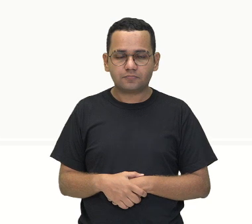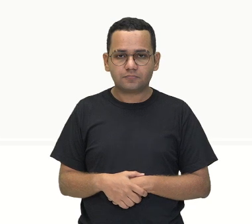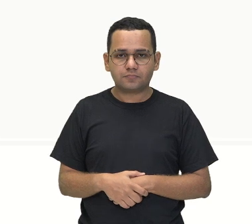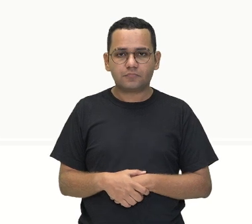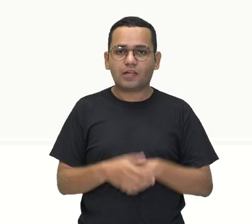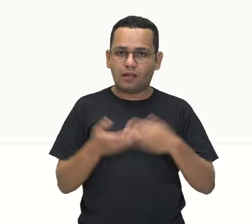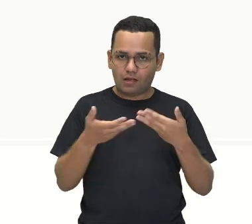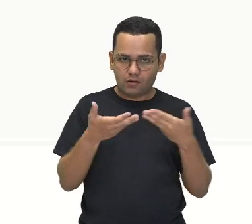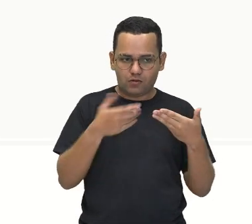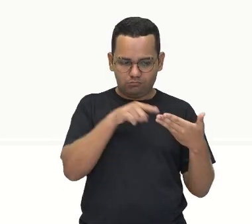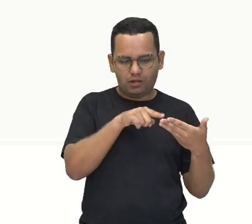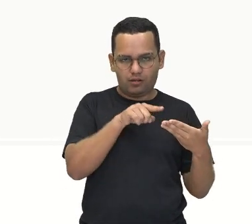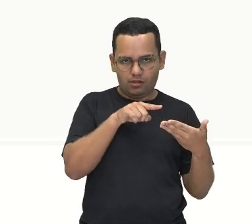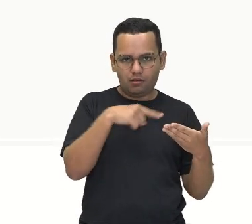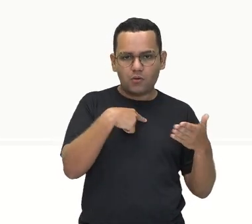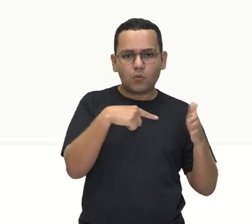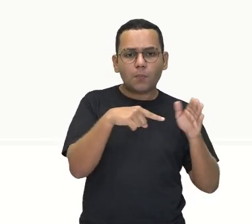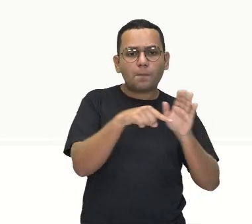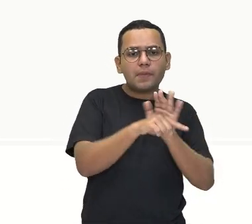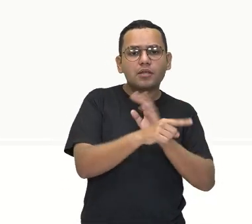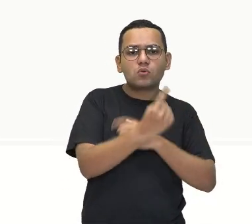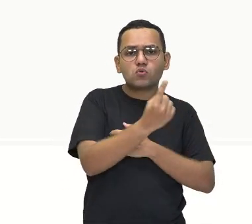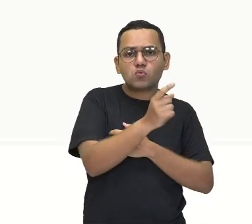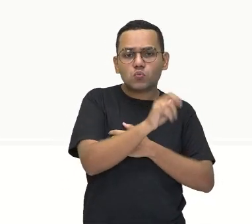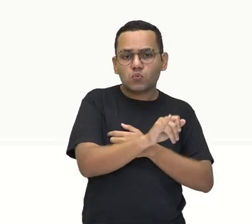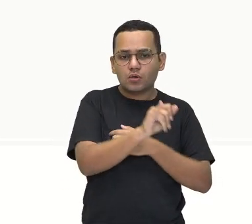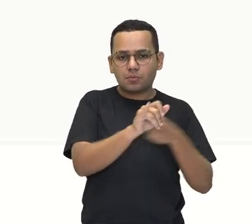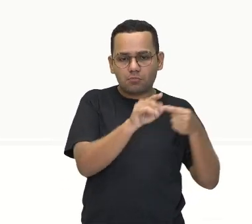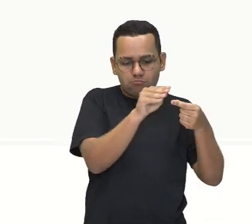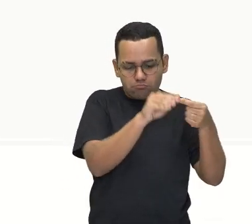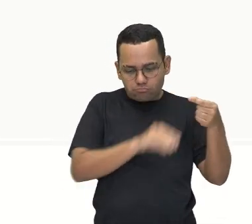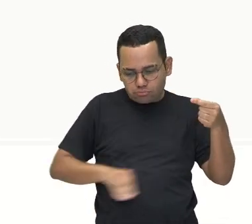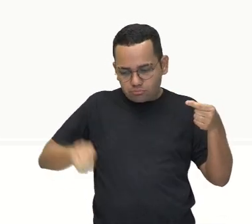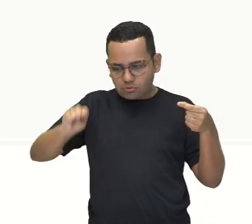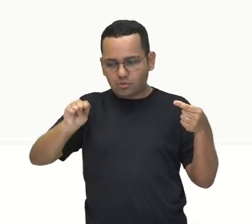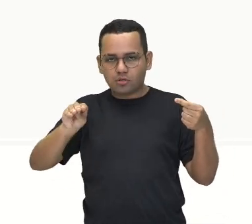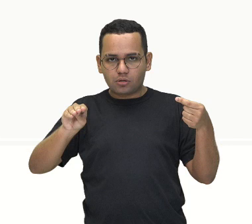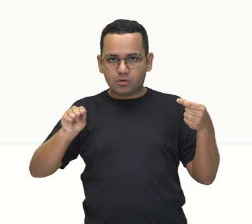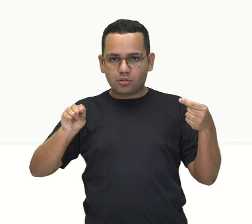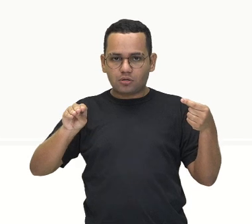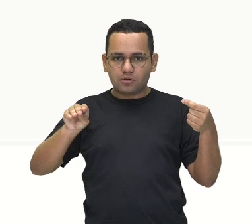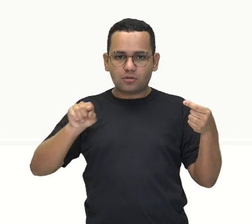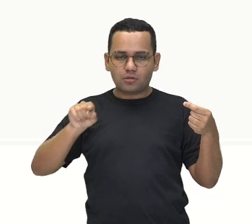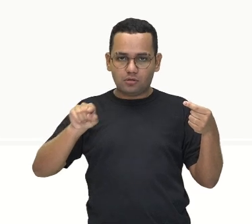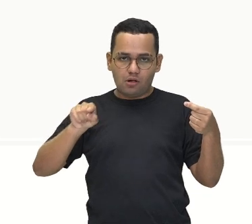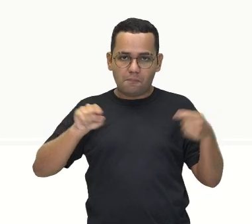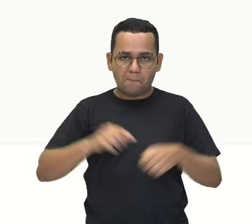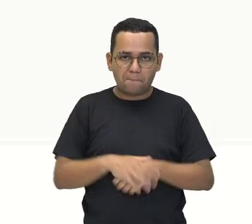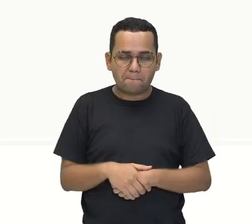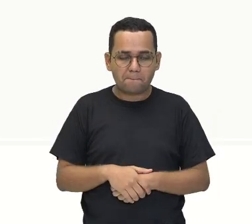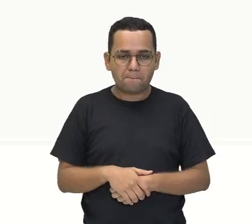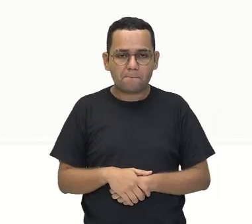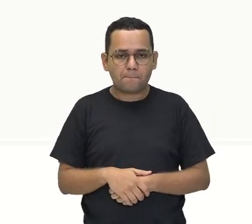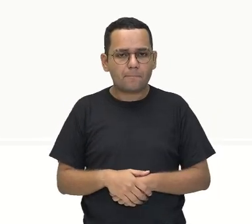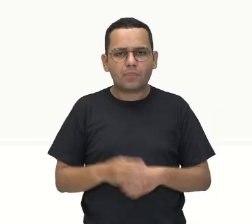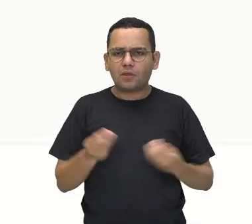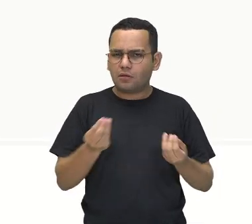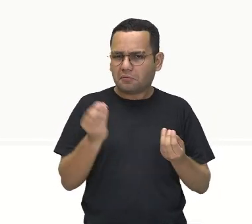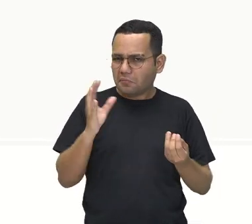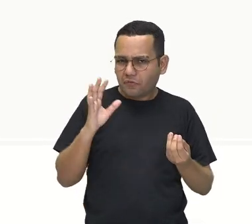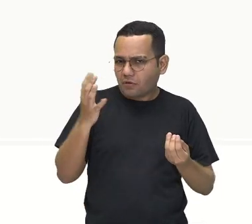menos 1y para o segundo membro. Tá? Fazendo isso, o que vai acontecer? A gente vai